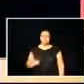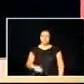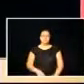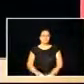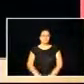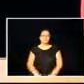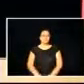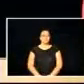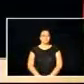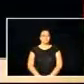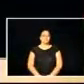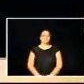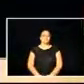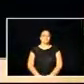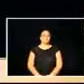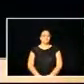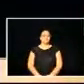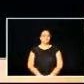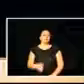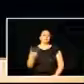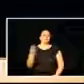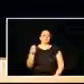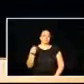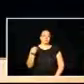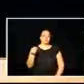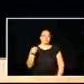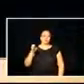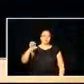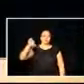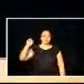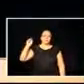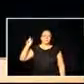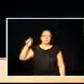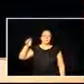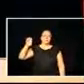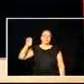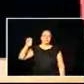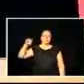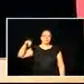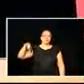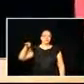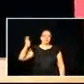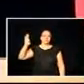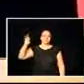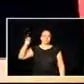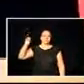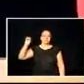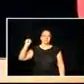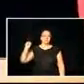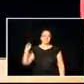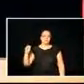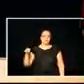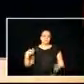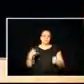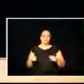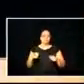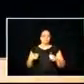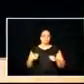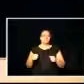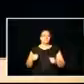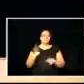mesmo, porque vários eventos da Prefeitura, embora haja um grande esforço dos funcionários que têm tocado, né, que têm buscado fazer esse